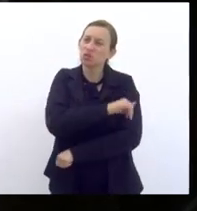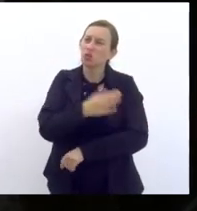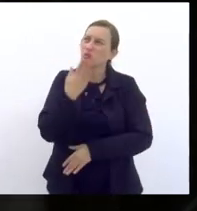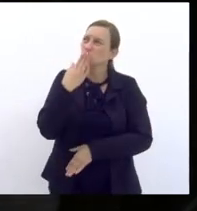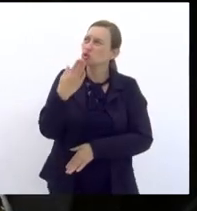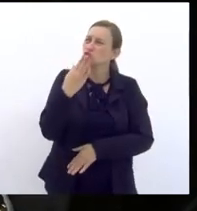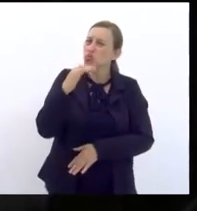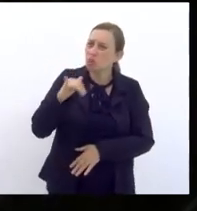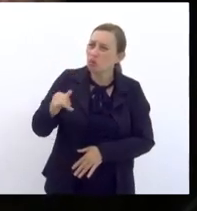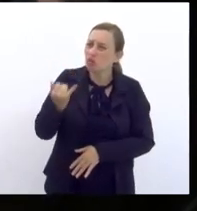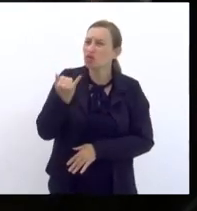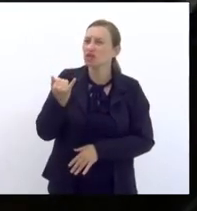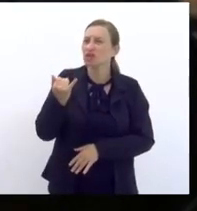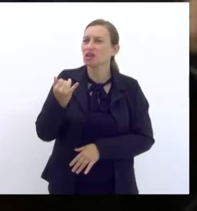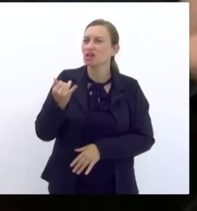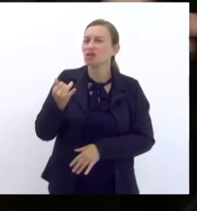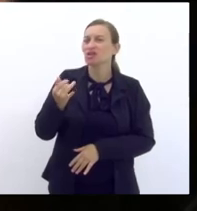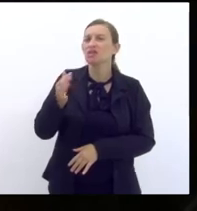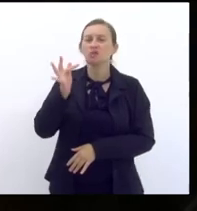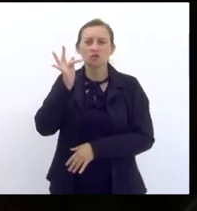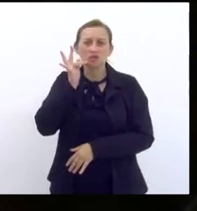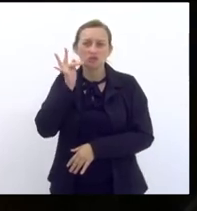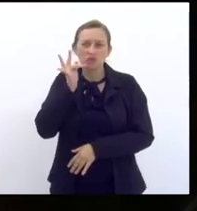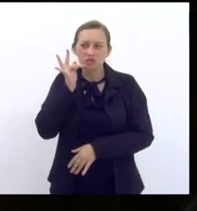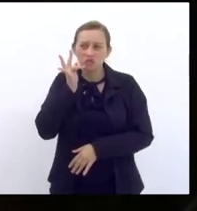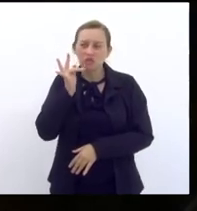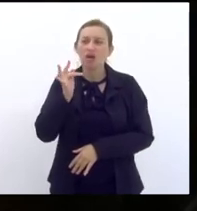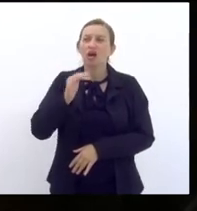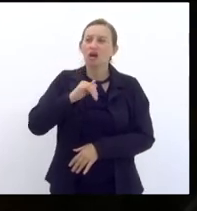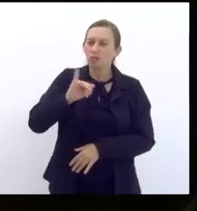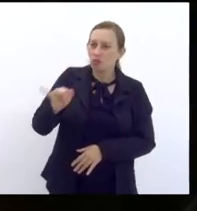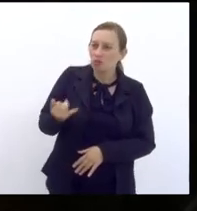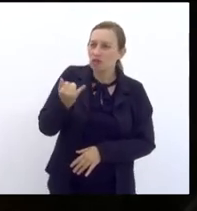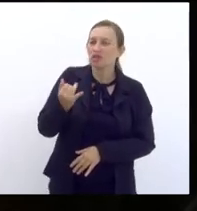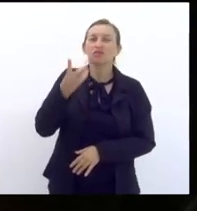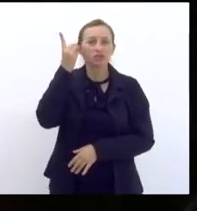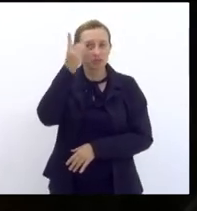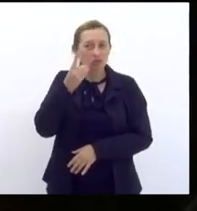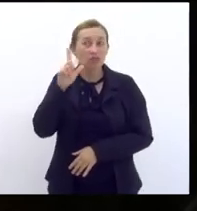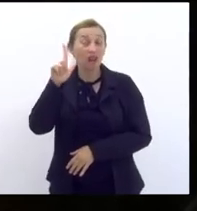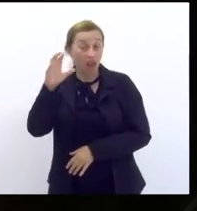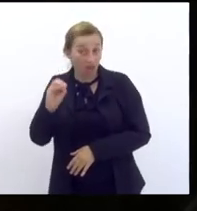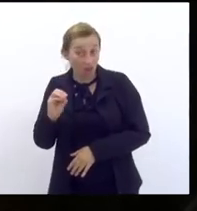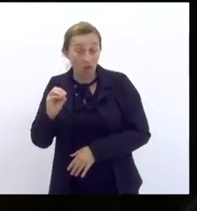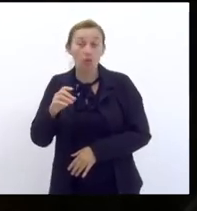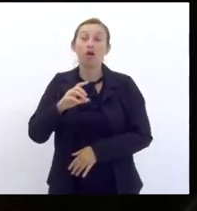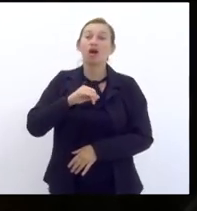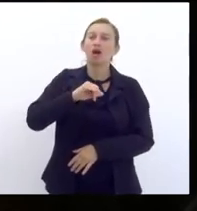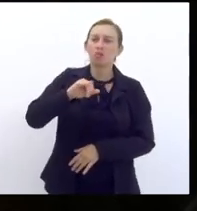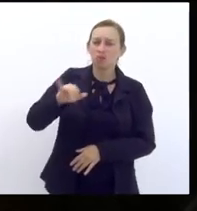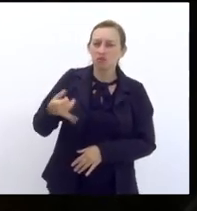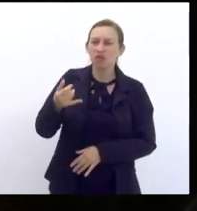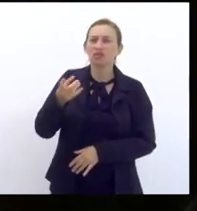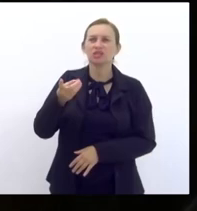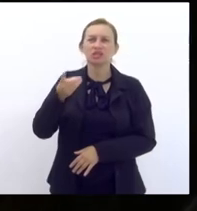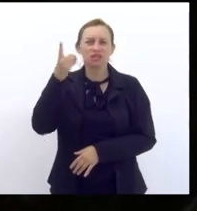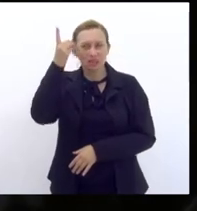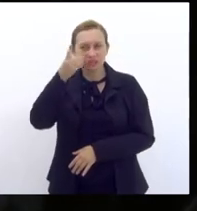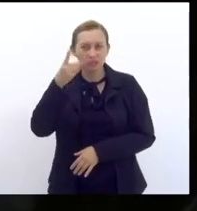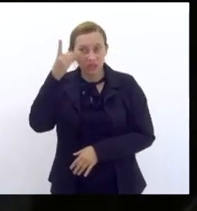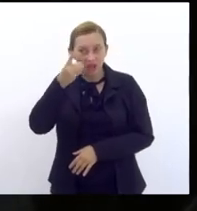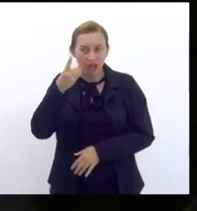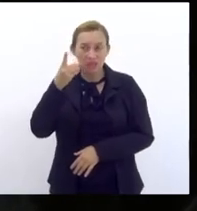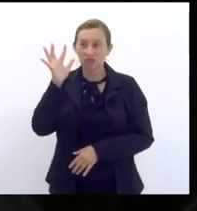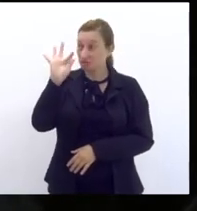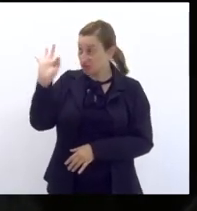tipo de aproveitando a boa vontade do Jorge Felipe Neto aproveitando a boa vontade deputado Léo Vieira aproveitando que o deputado Vieram também excelente